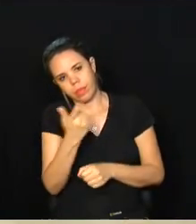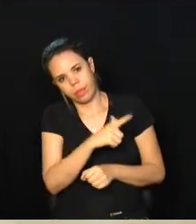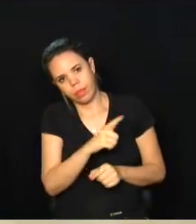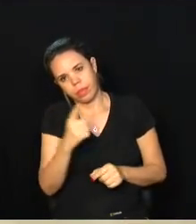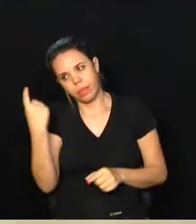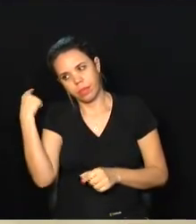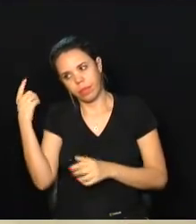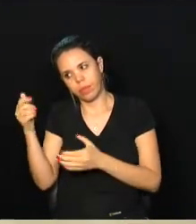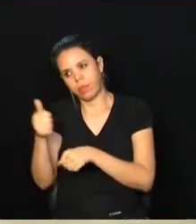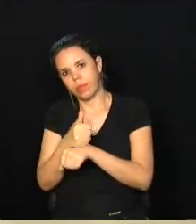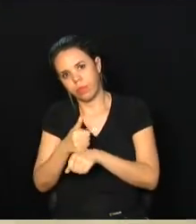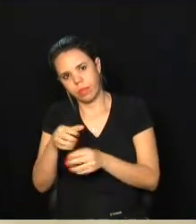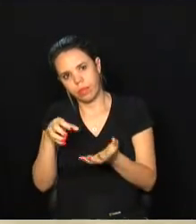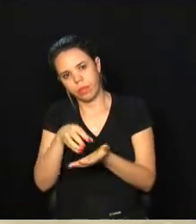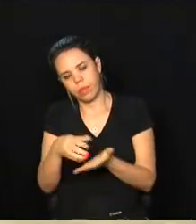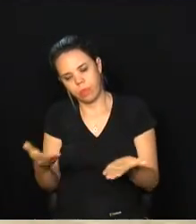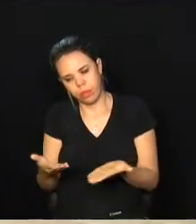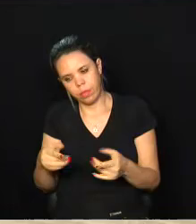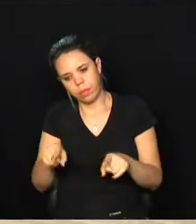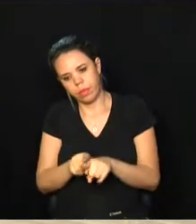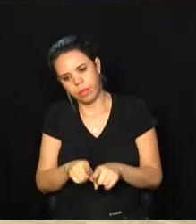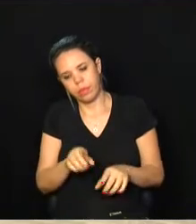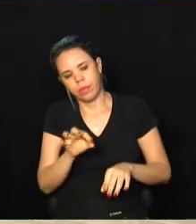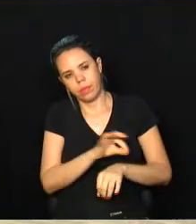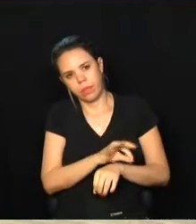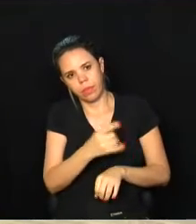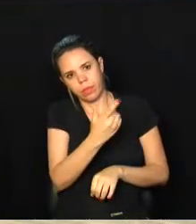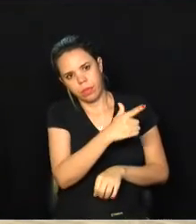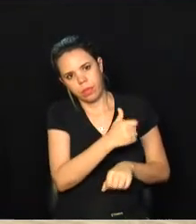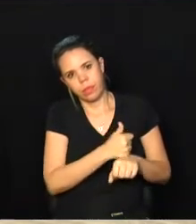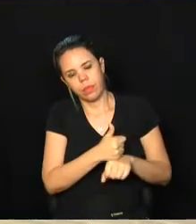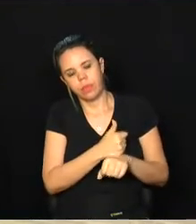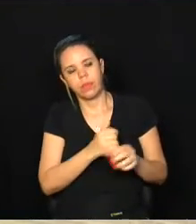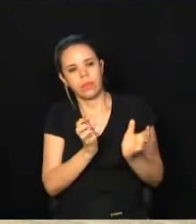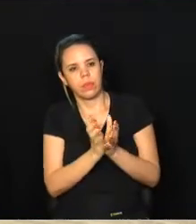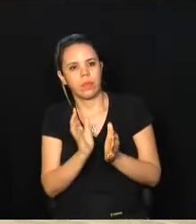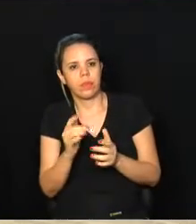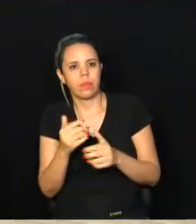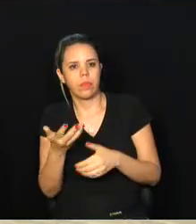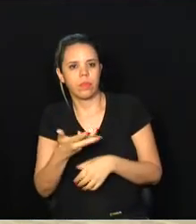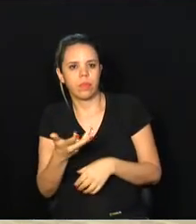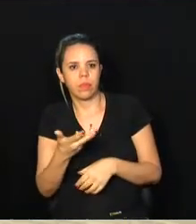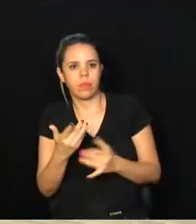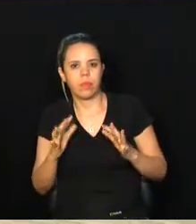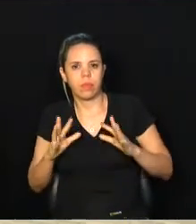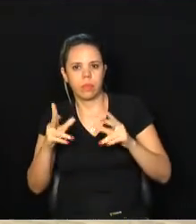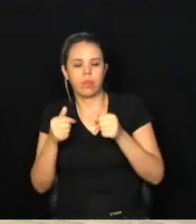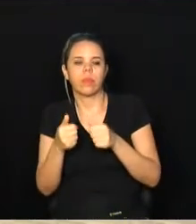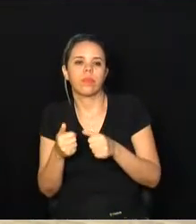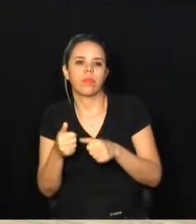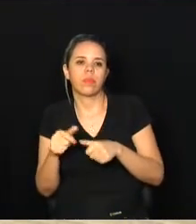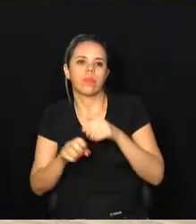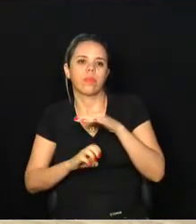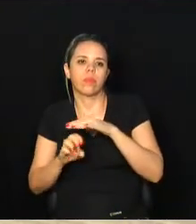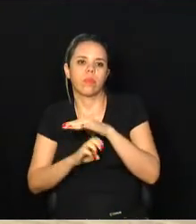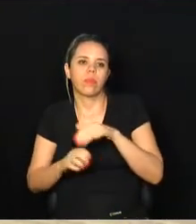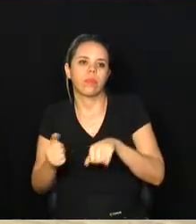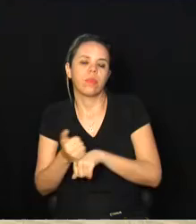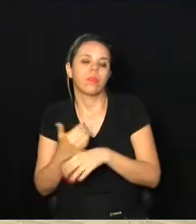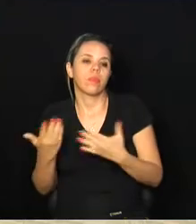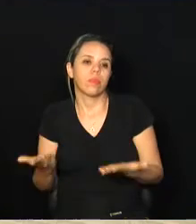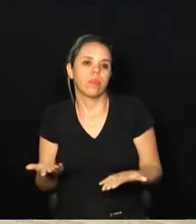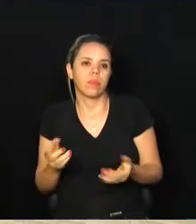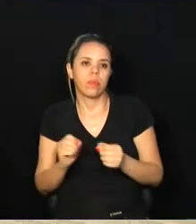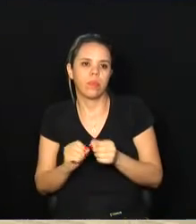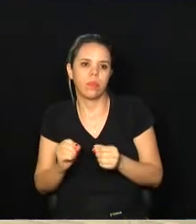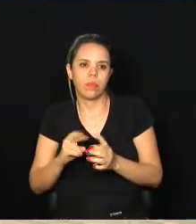outros setores, né? Não só o de hoje de arquitetura. A comissão é de desburocratização, então a gente escutou vários setores. A gente vai estar